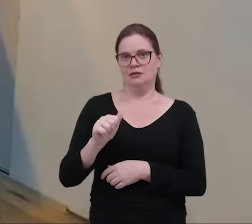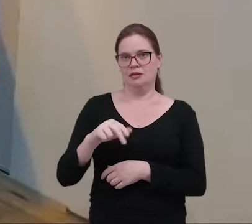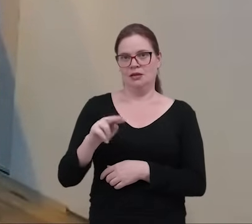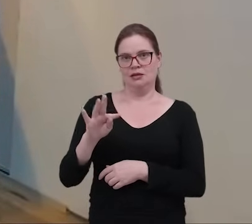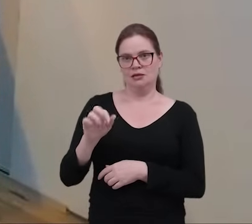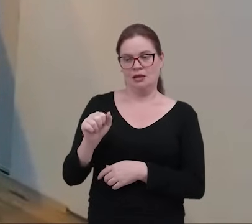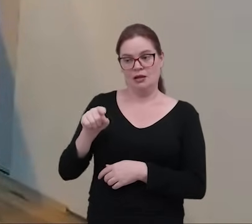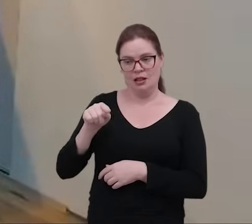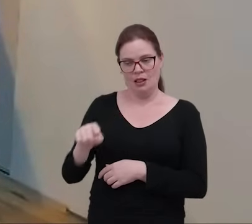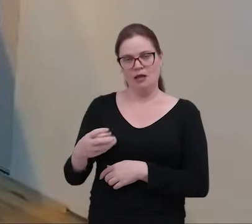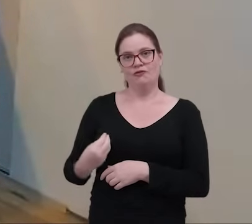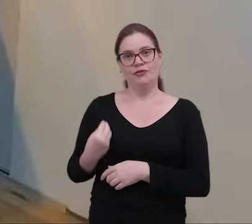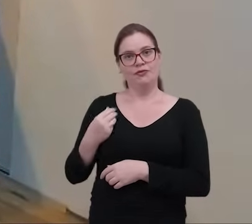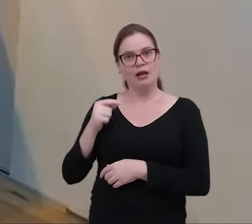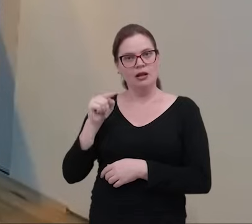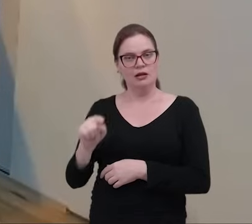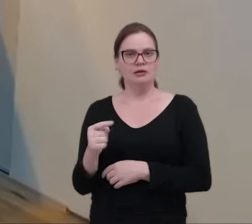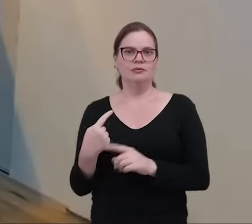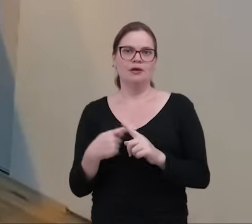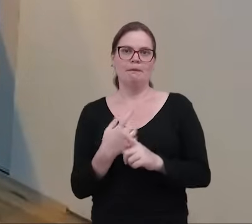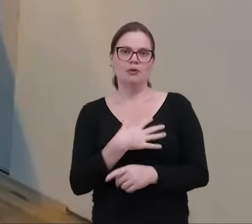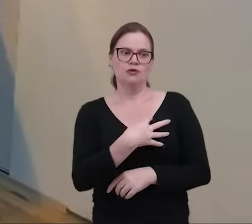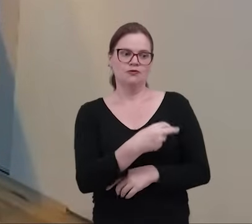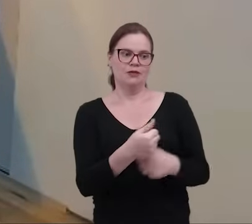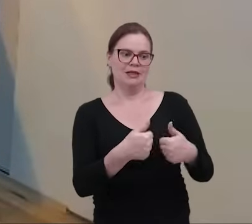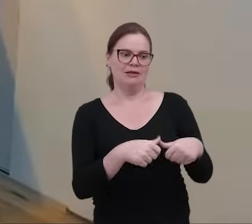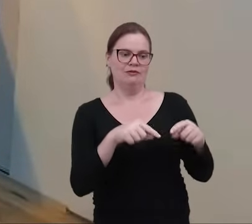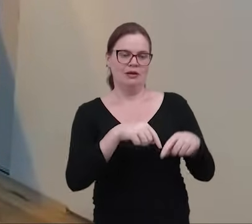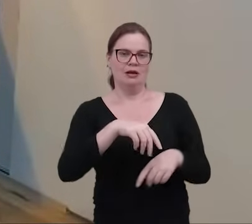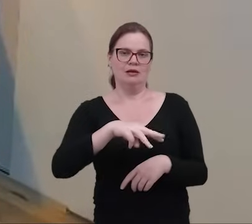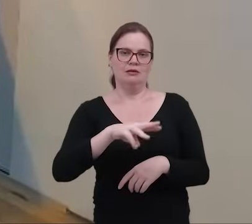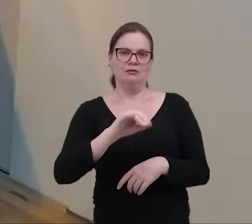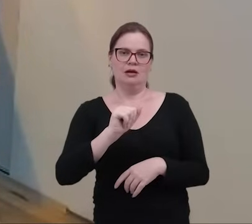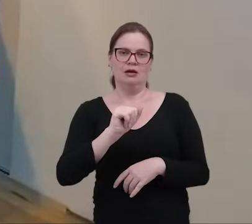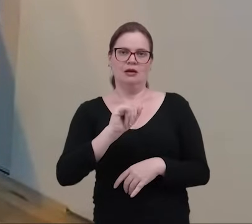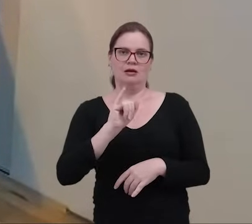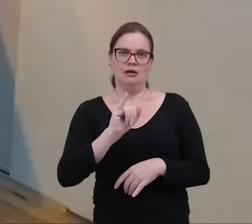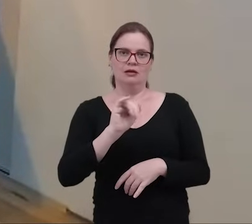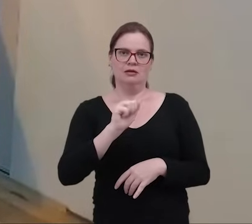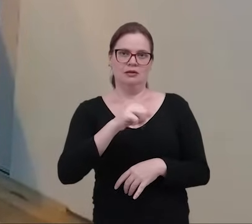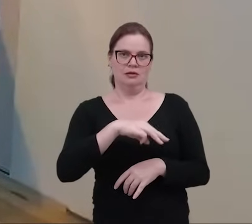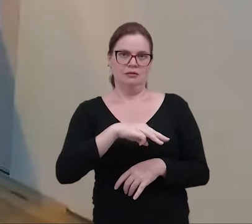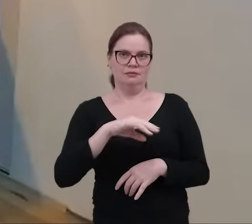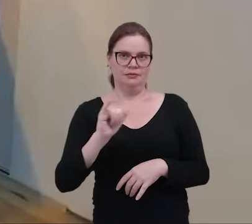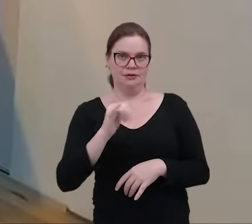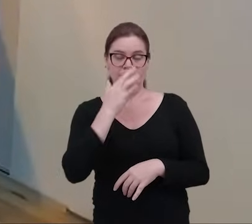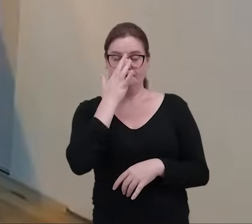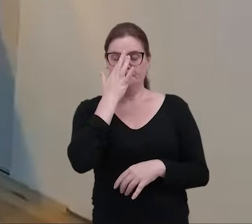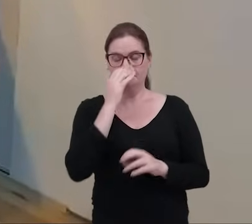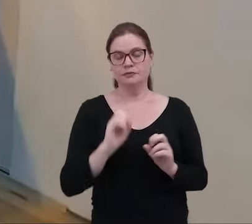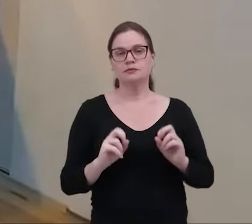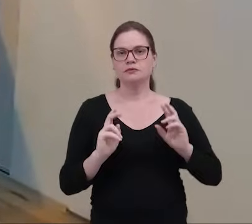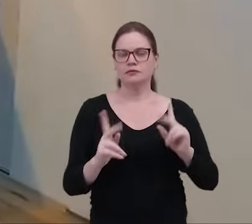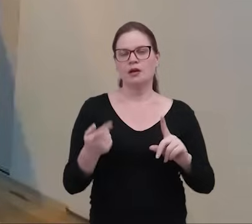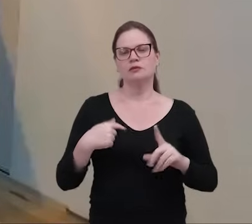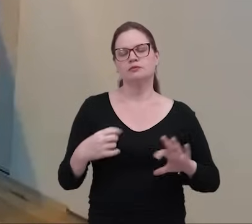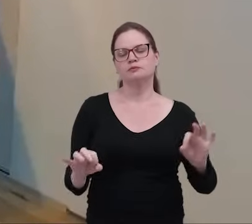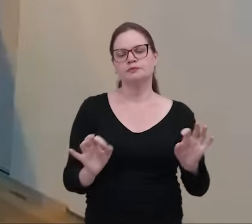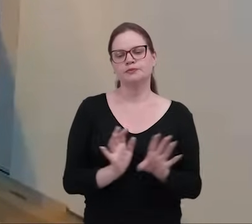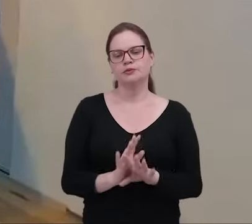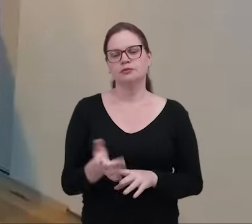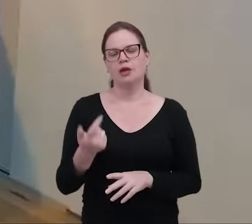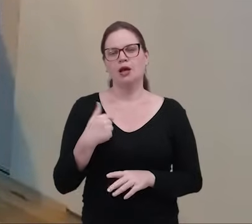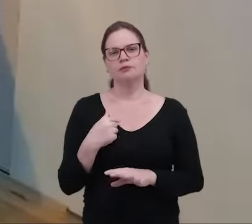em Miami. Então, eu decidi então ir para Atlanta. Estava já tudo pronto,